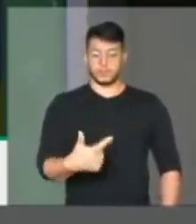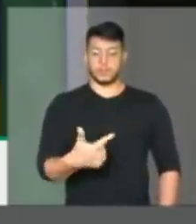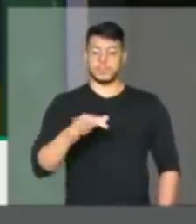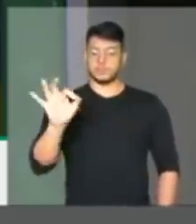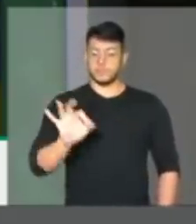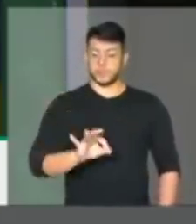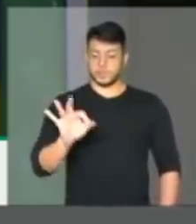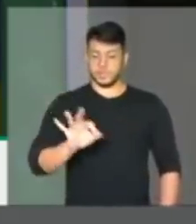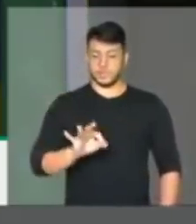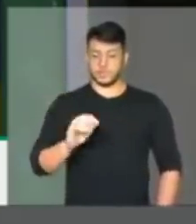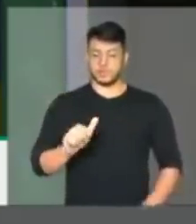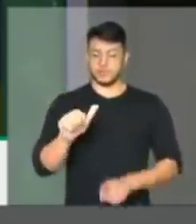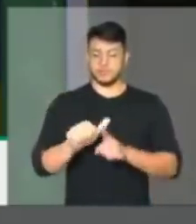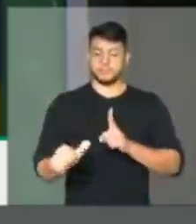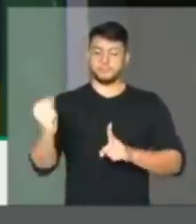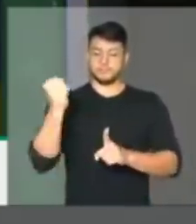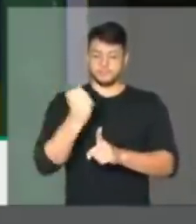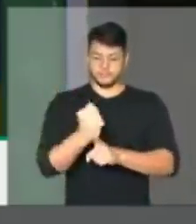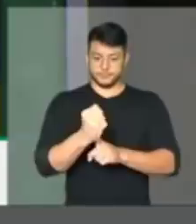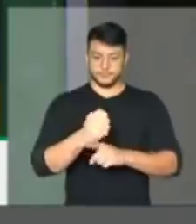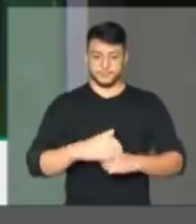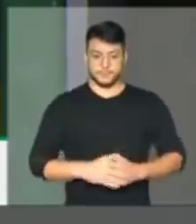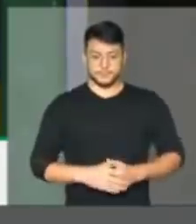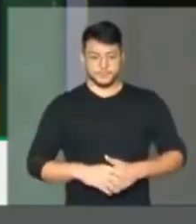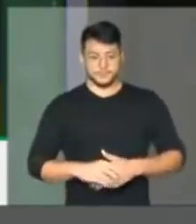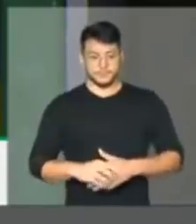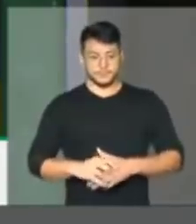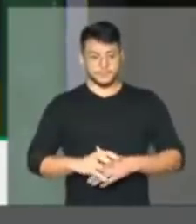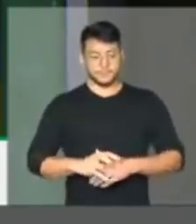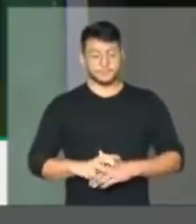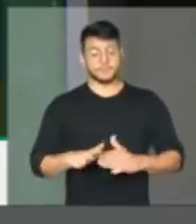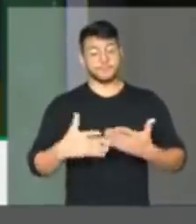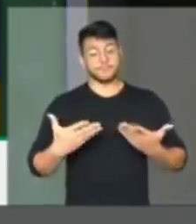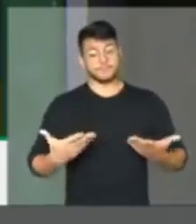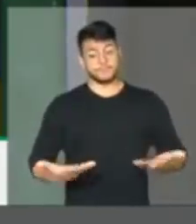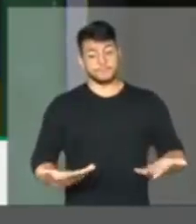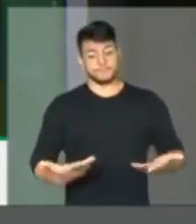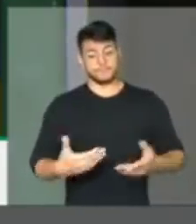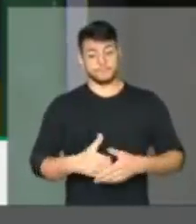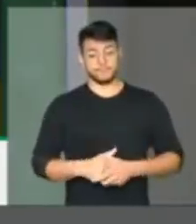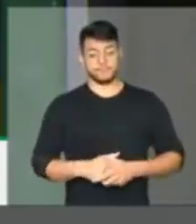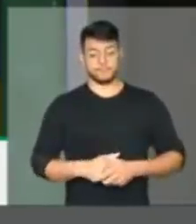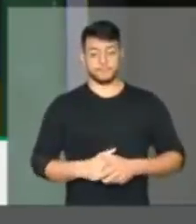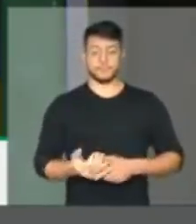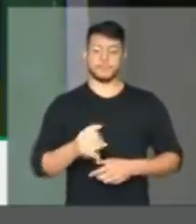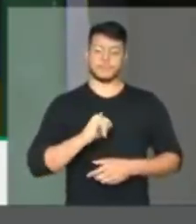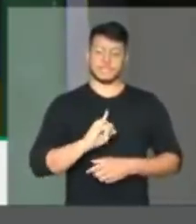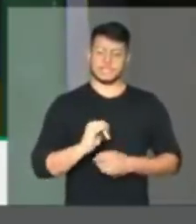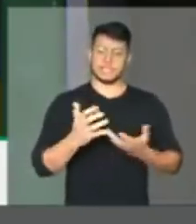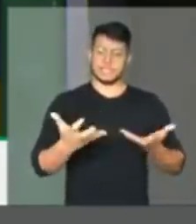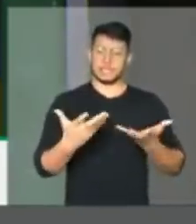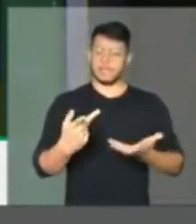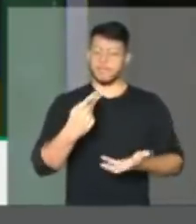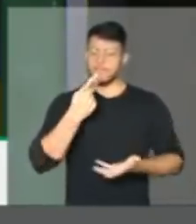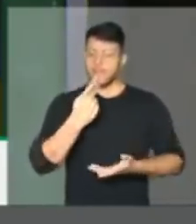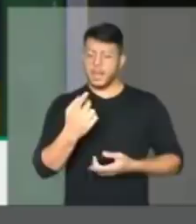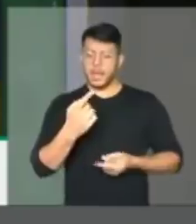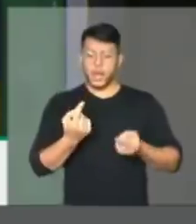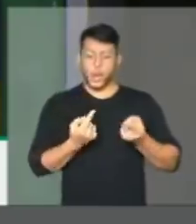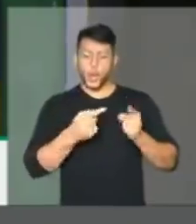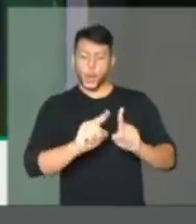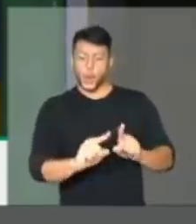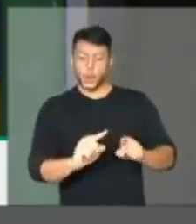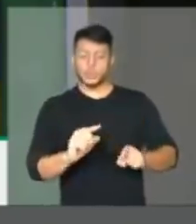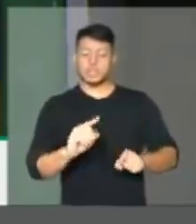252% de feminicídios de mulheres negras. Portanto, antes de falar contra a política de segurança